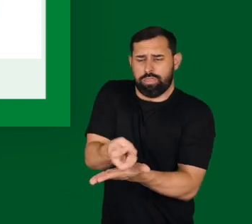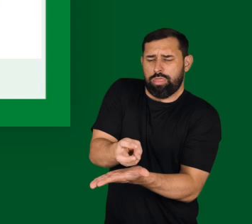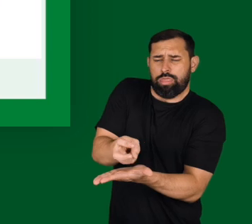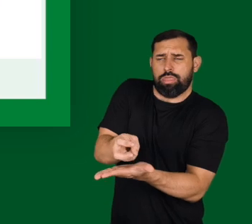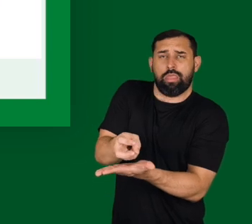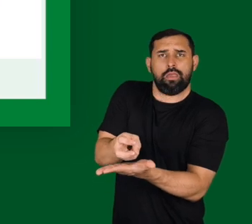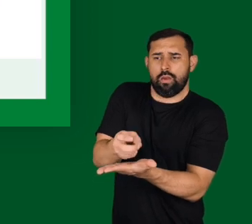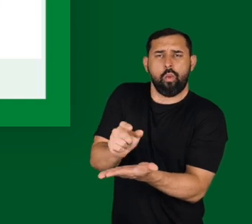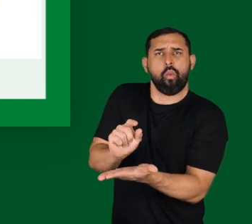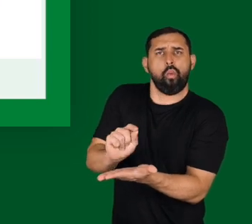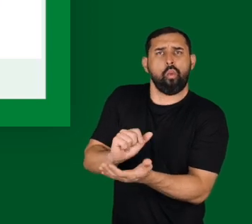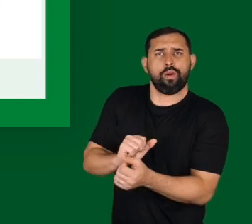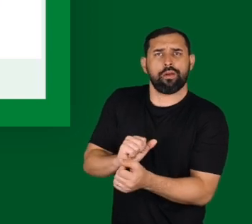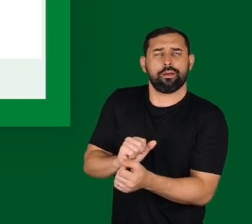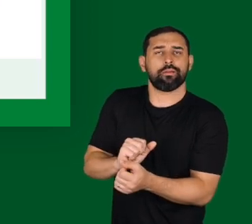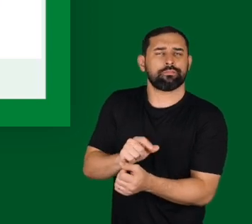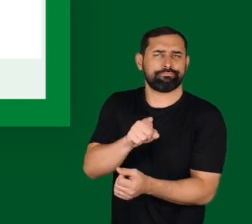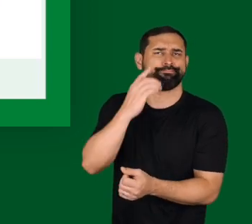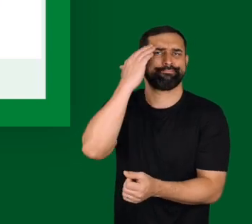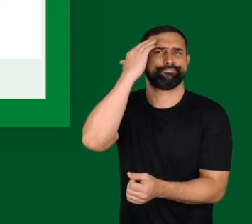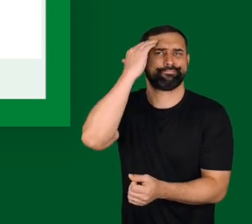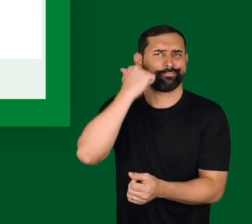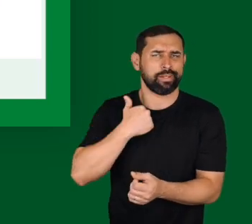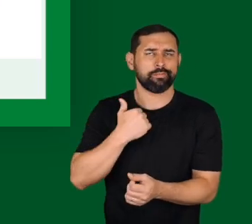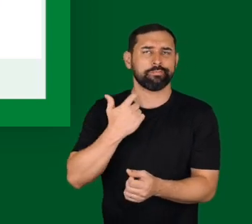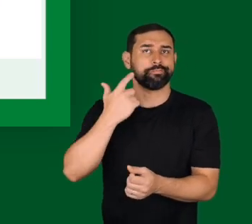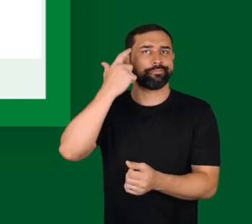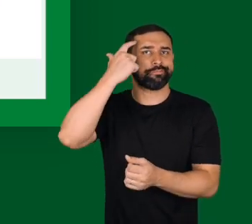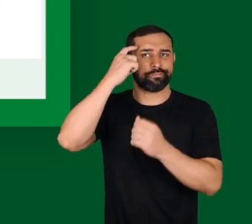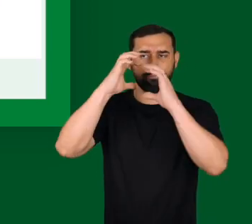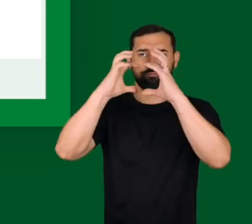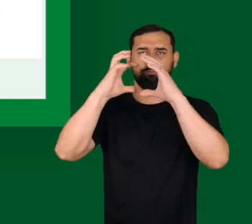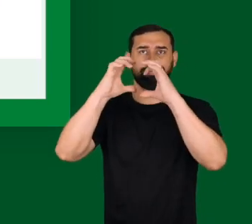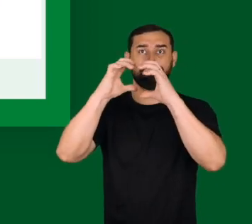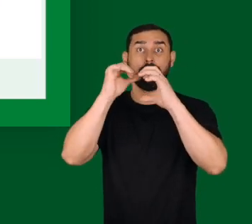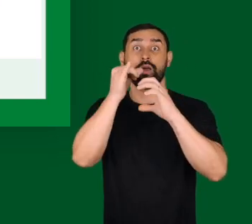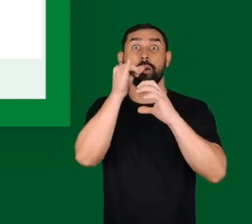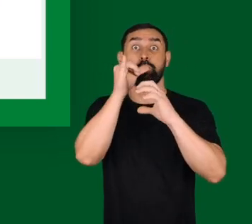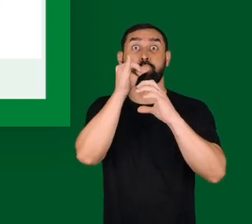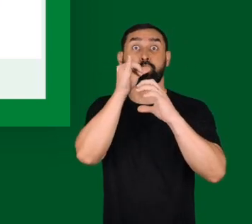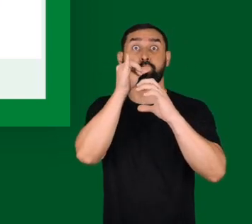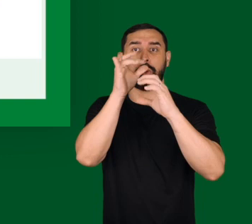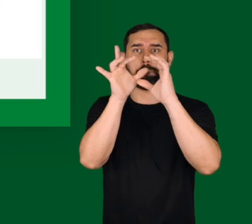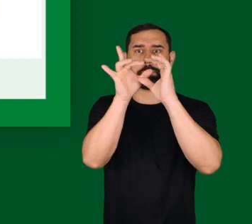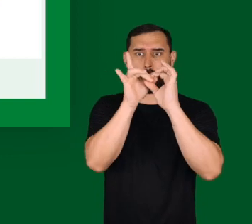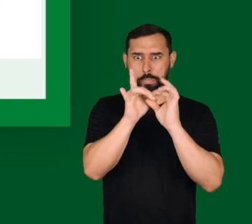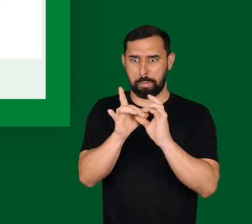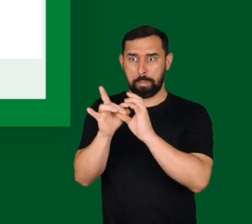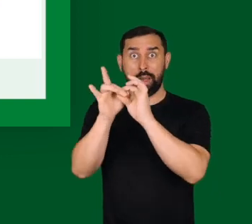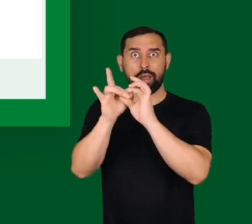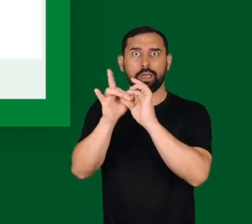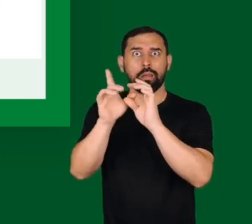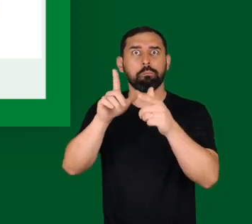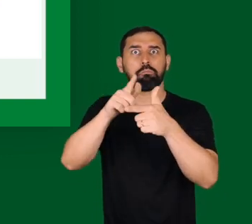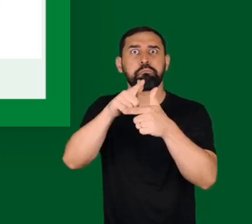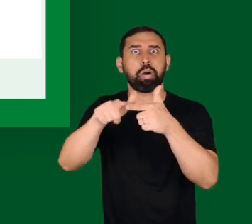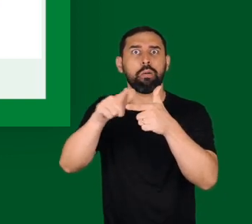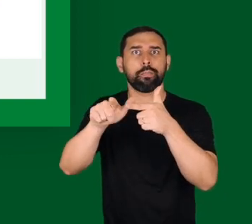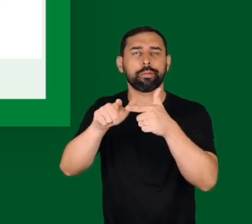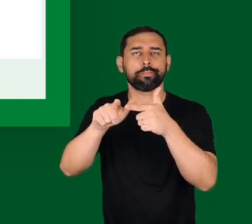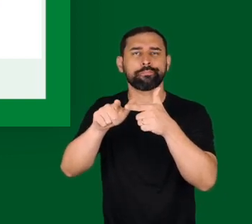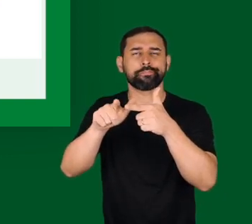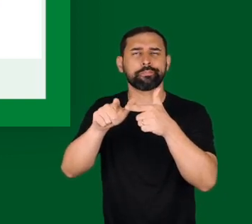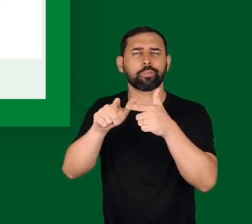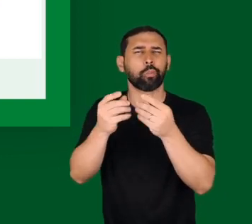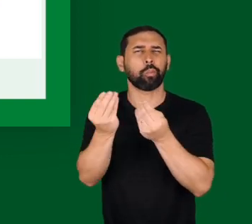é a crise convulsiva? Com certeza vocês já sabem que a convulsão é nada mais do que uma atividade elétrica anormal, ou